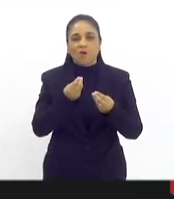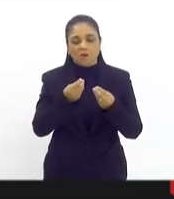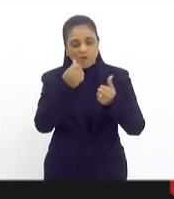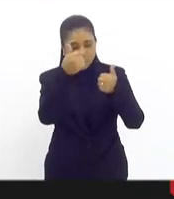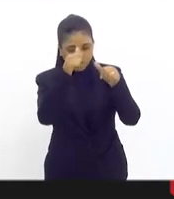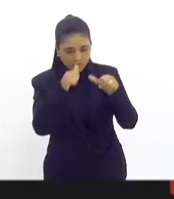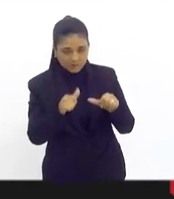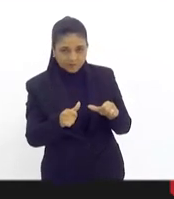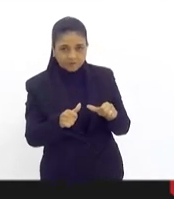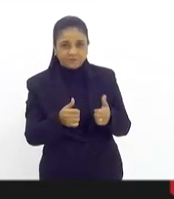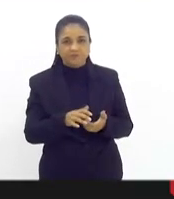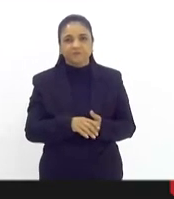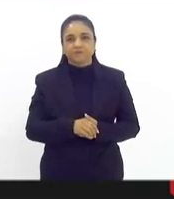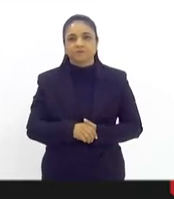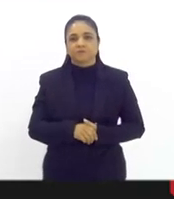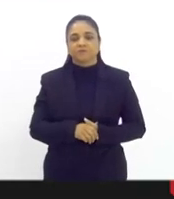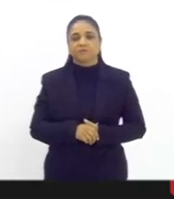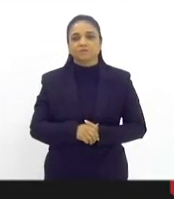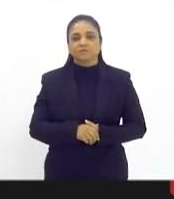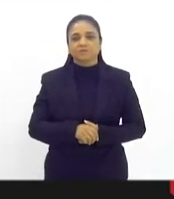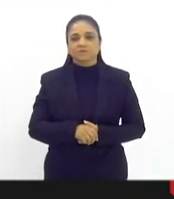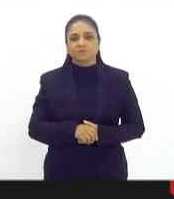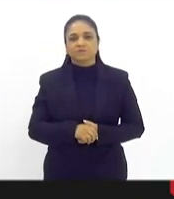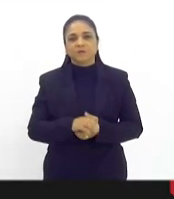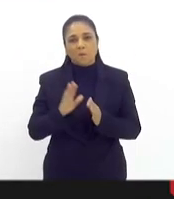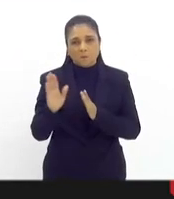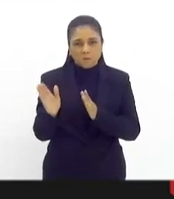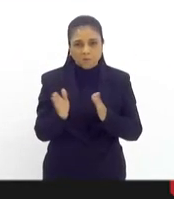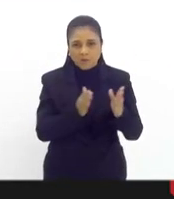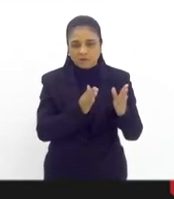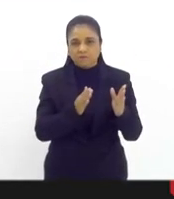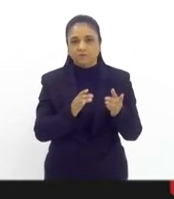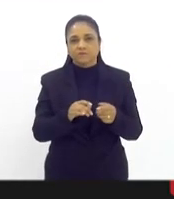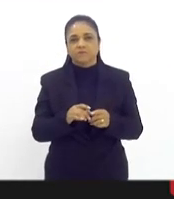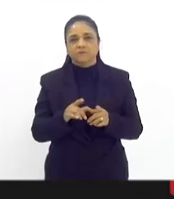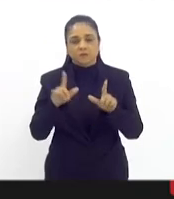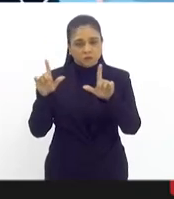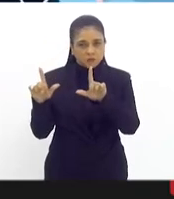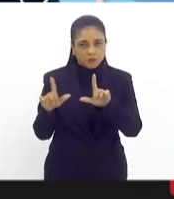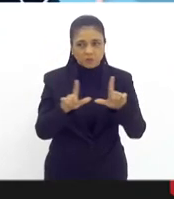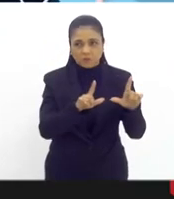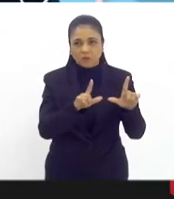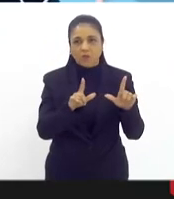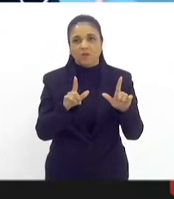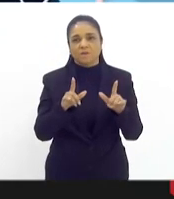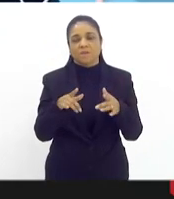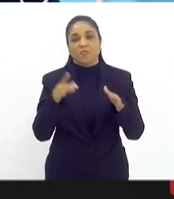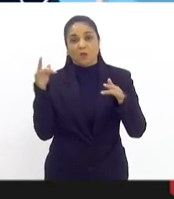também. Pois, pode passar, e é só o último.